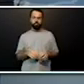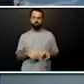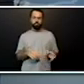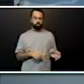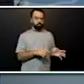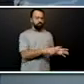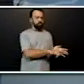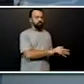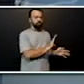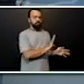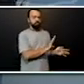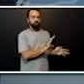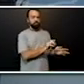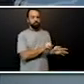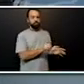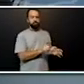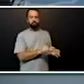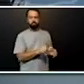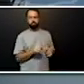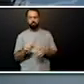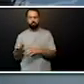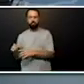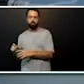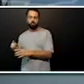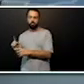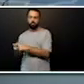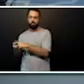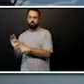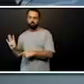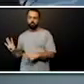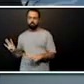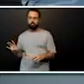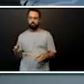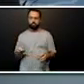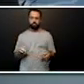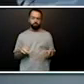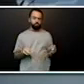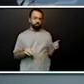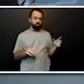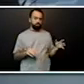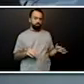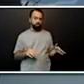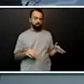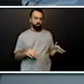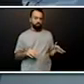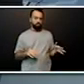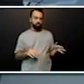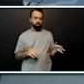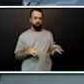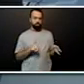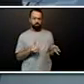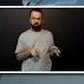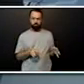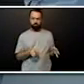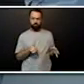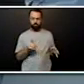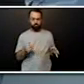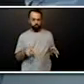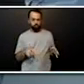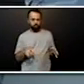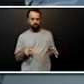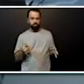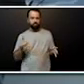Menos 4, mais 4. Menos 4, mais 1,